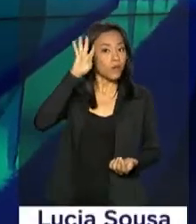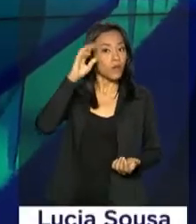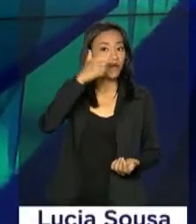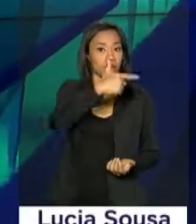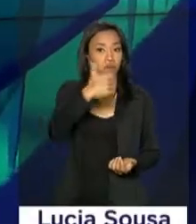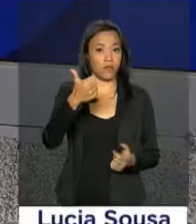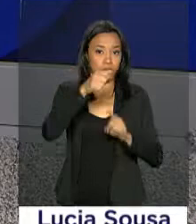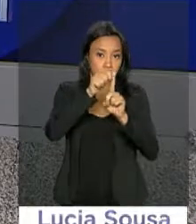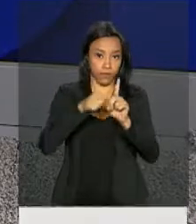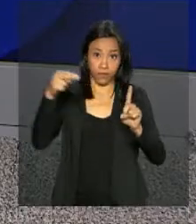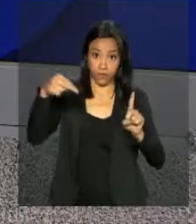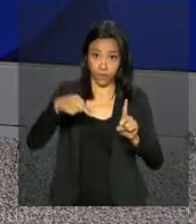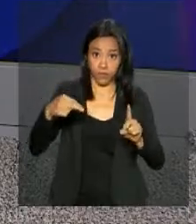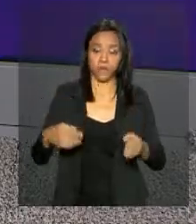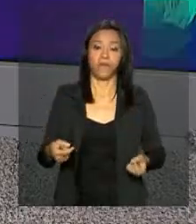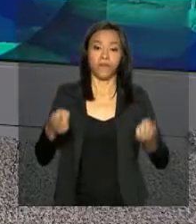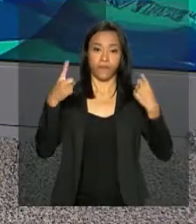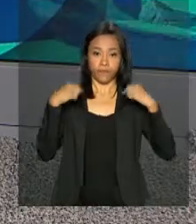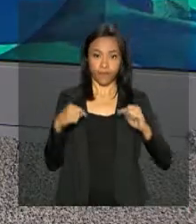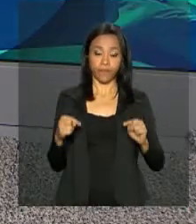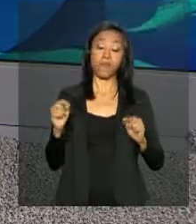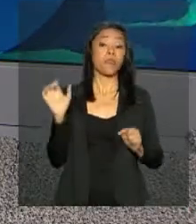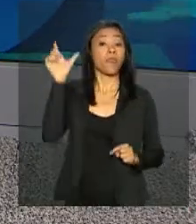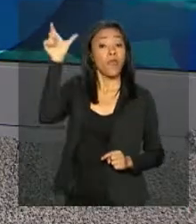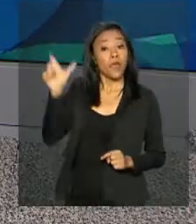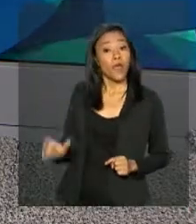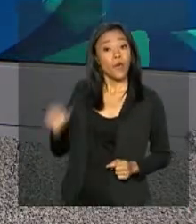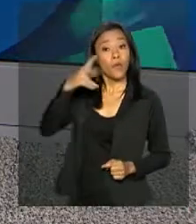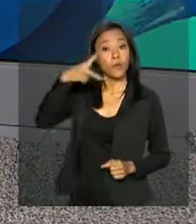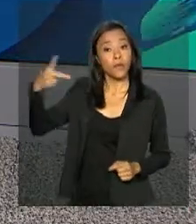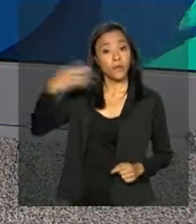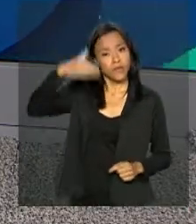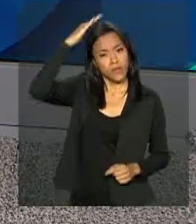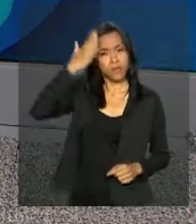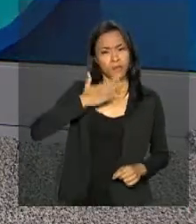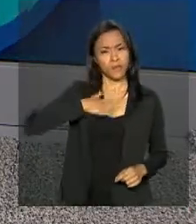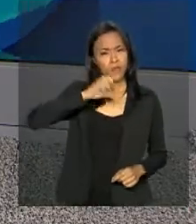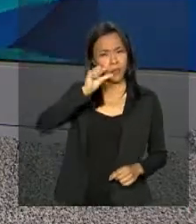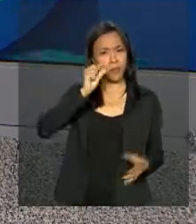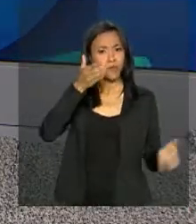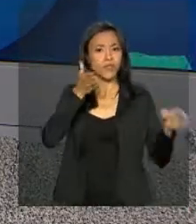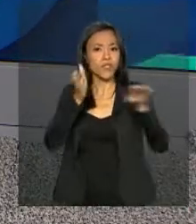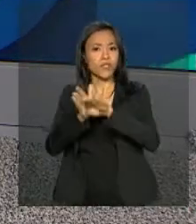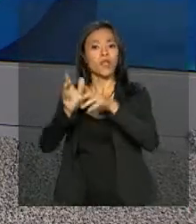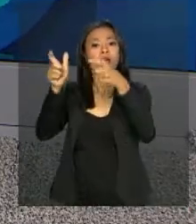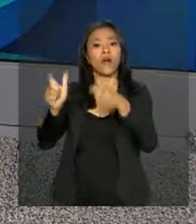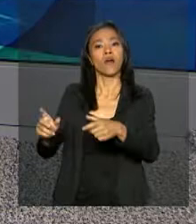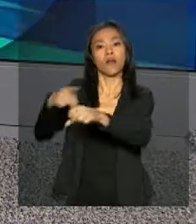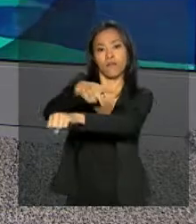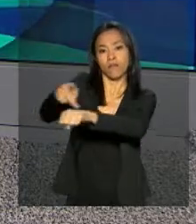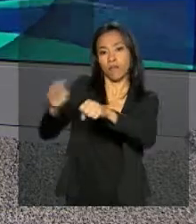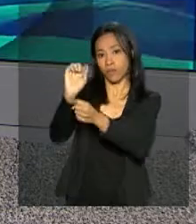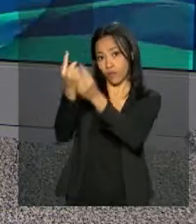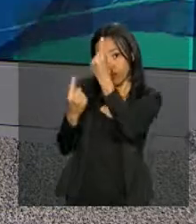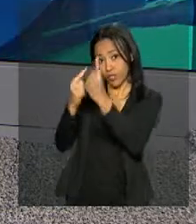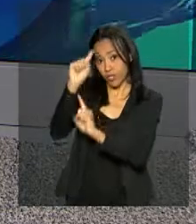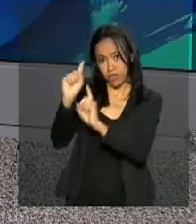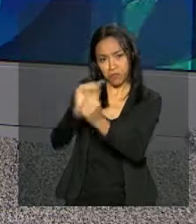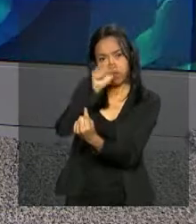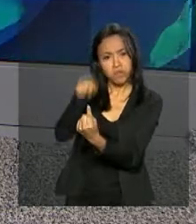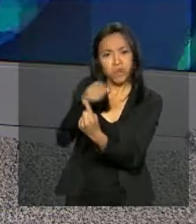novembro o presidente michel temer chega daqui a pouco a santiago no chile onde faz uma visita de chefe de estado